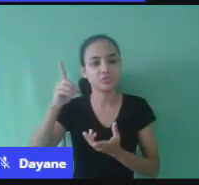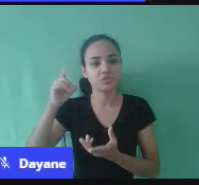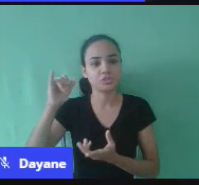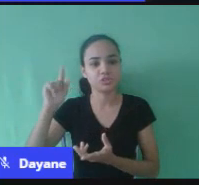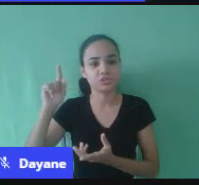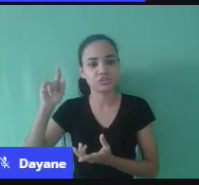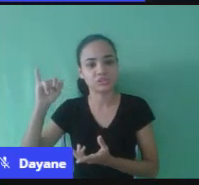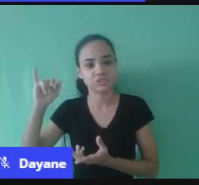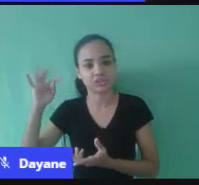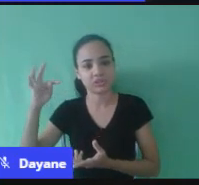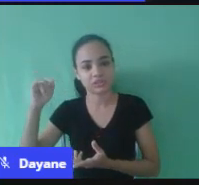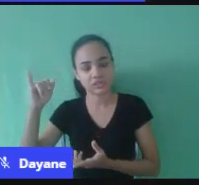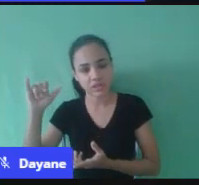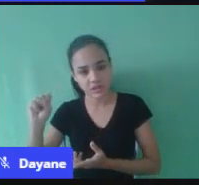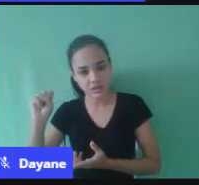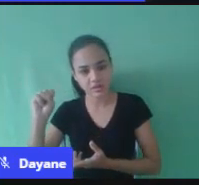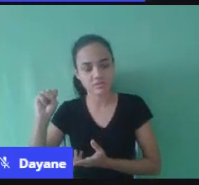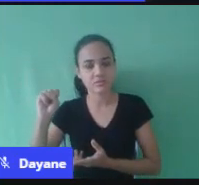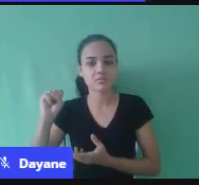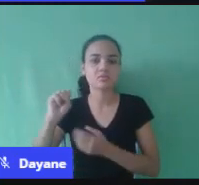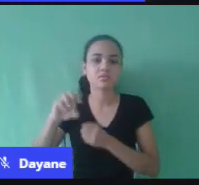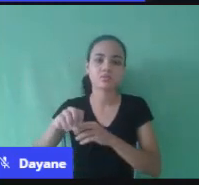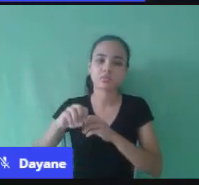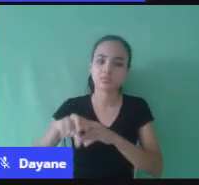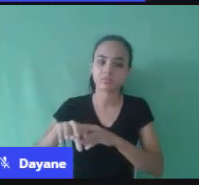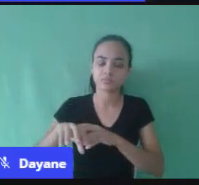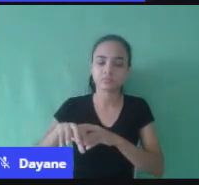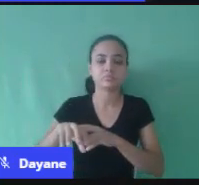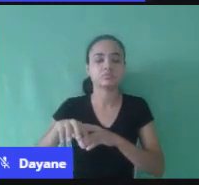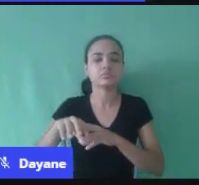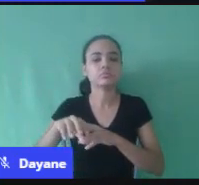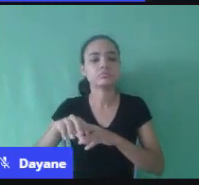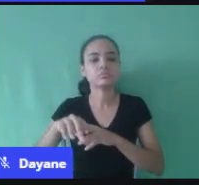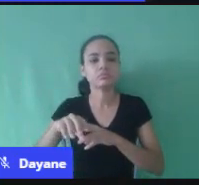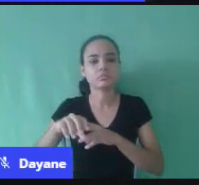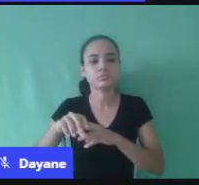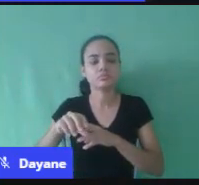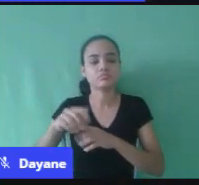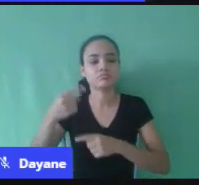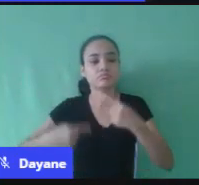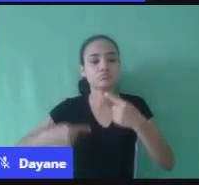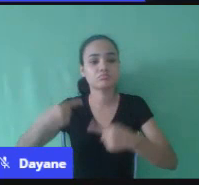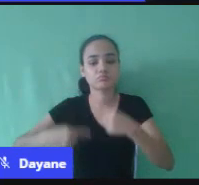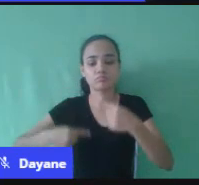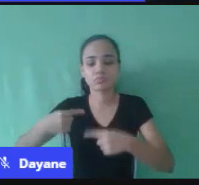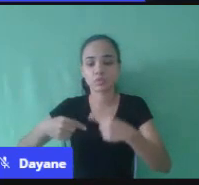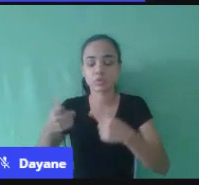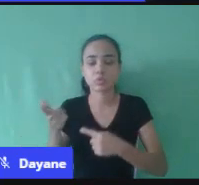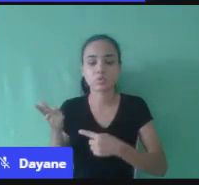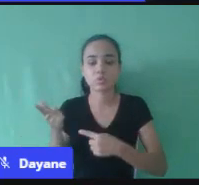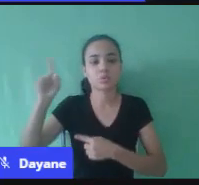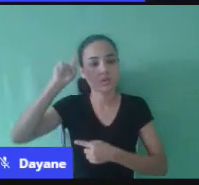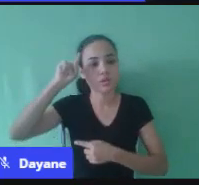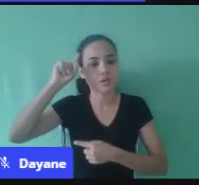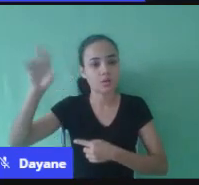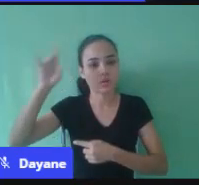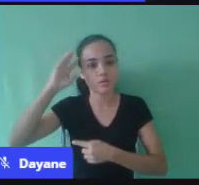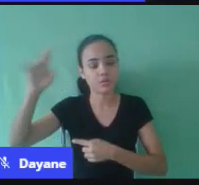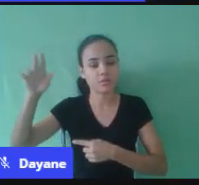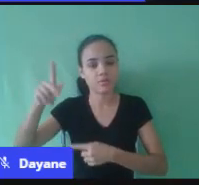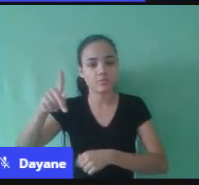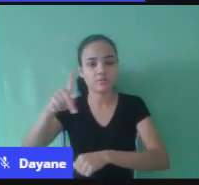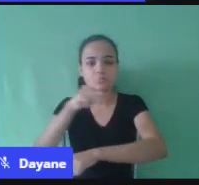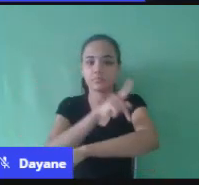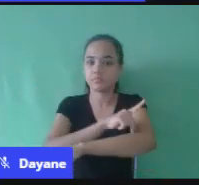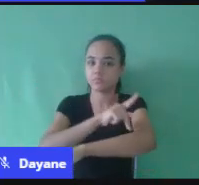corroborando com o que nós já discutimos em outra reflexão pedagógica, com a Belloni, sobre